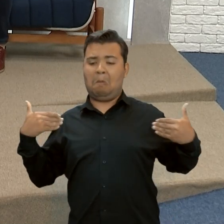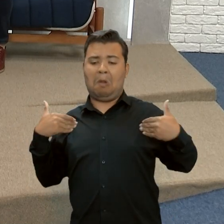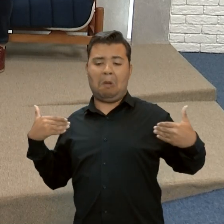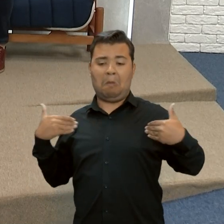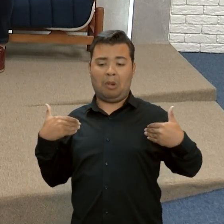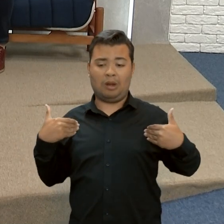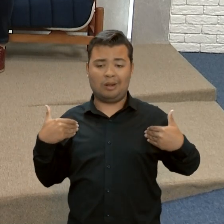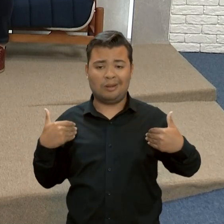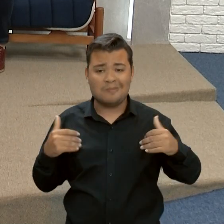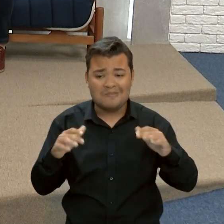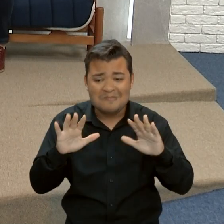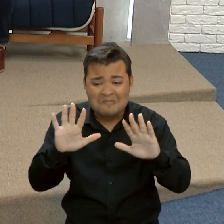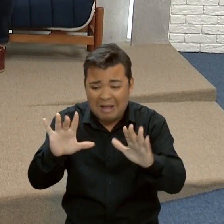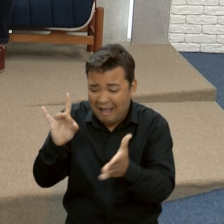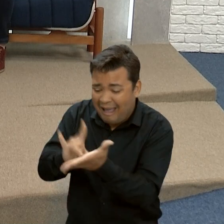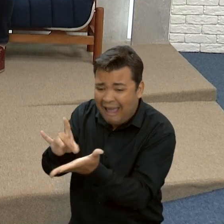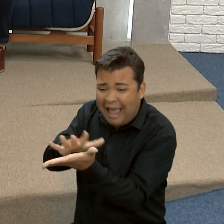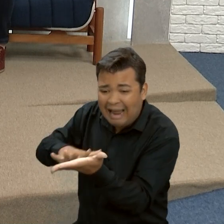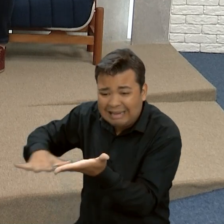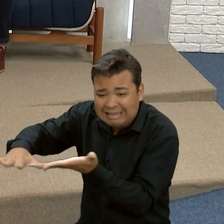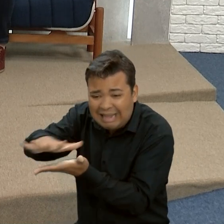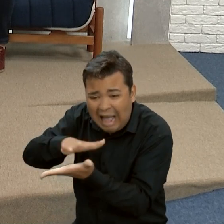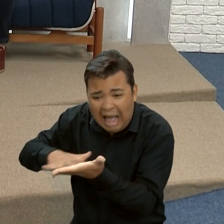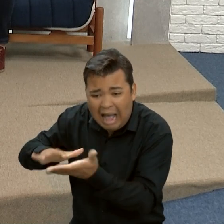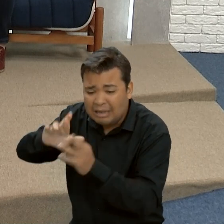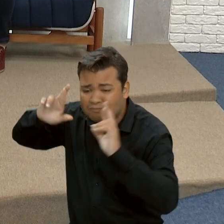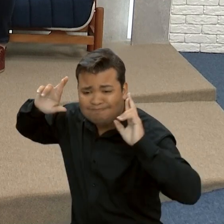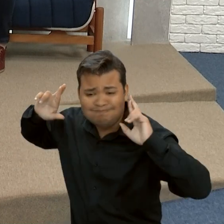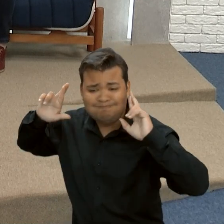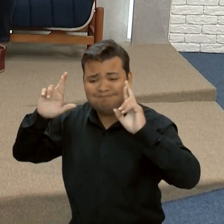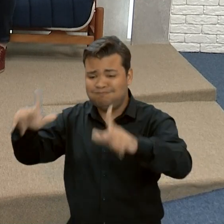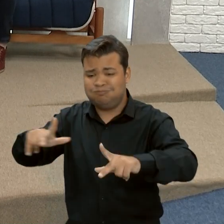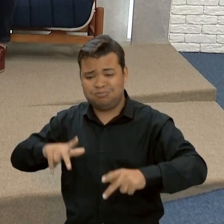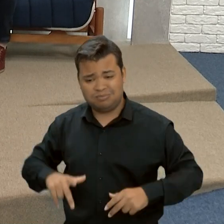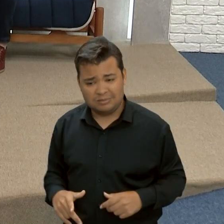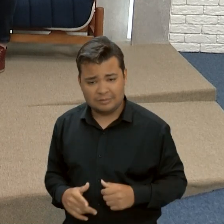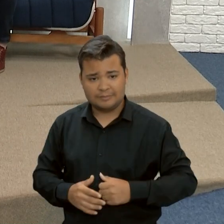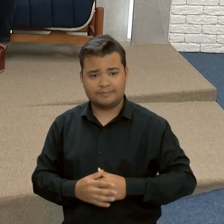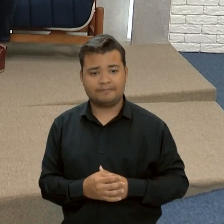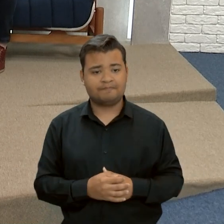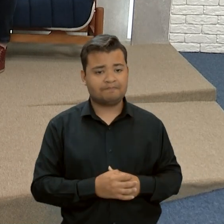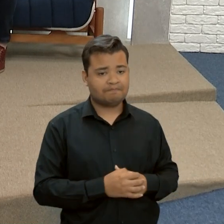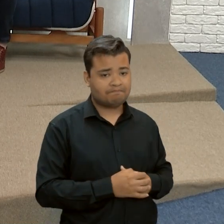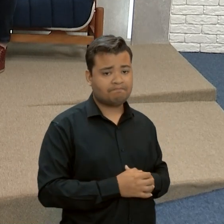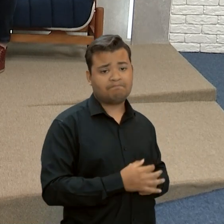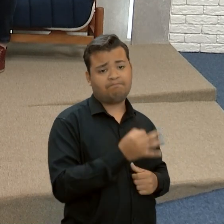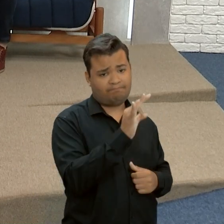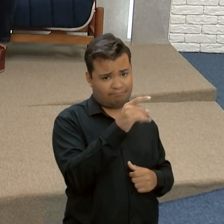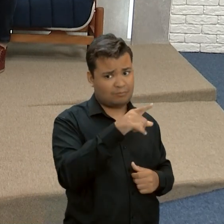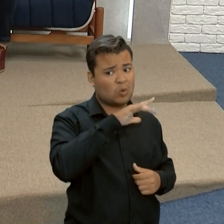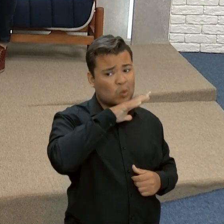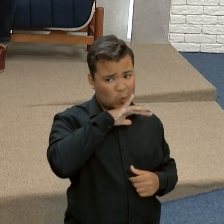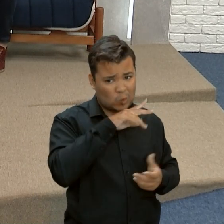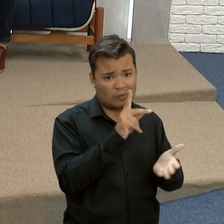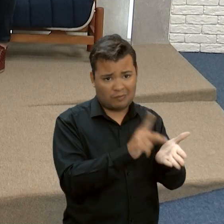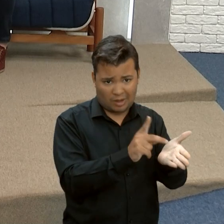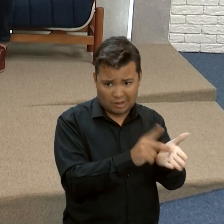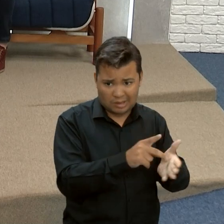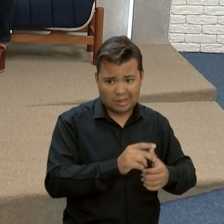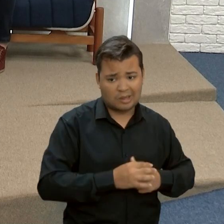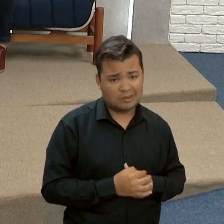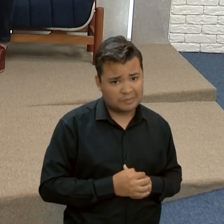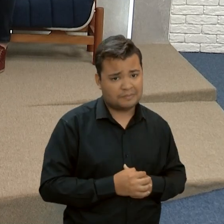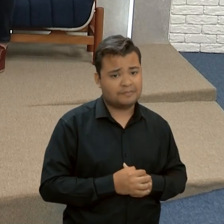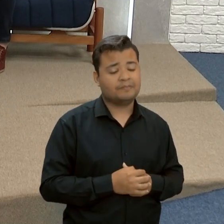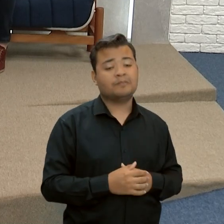complicado em famílias que essa realidade é de fato presente, né? Isso é ruim, né? Mas o modo de